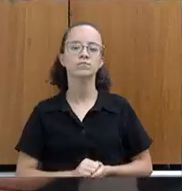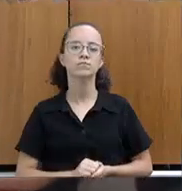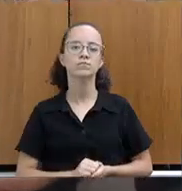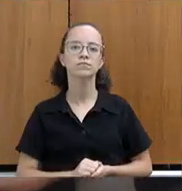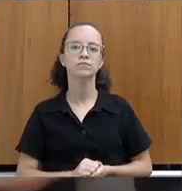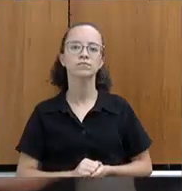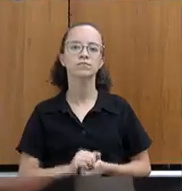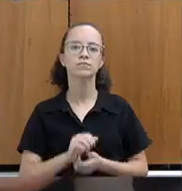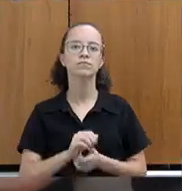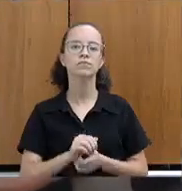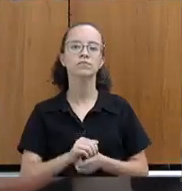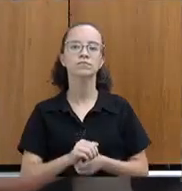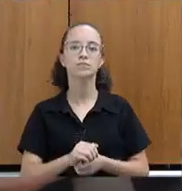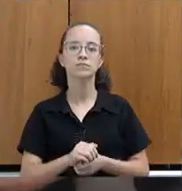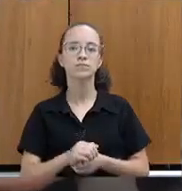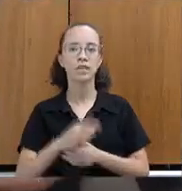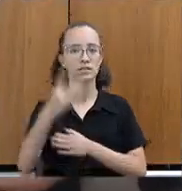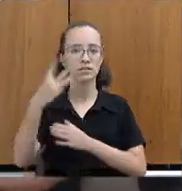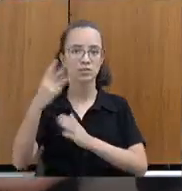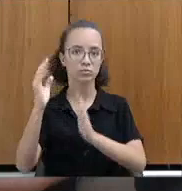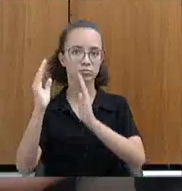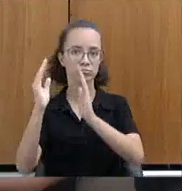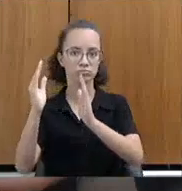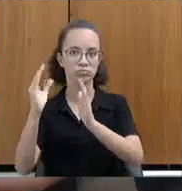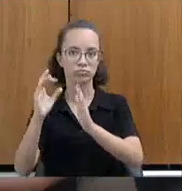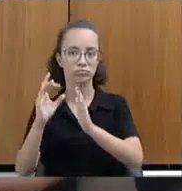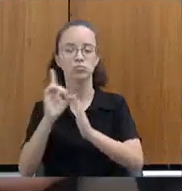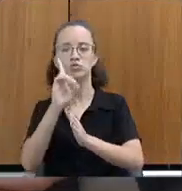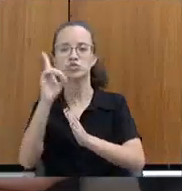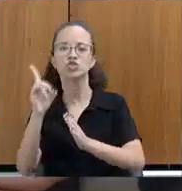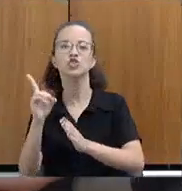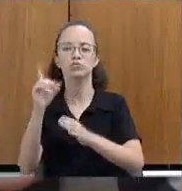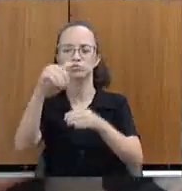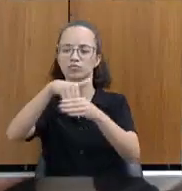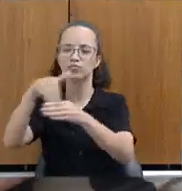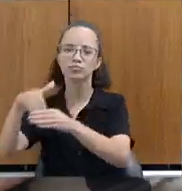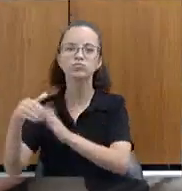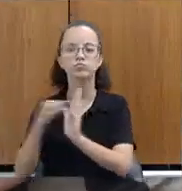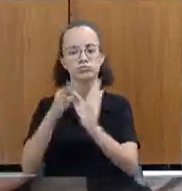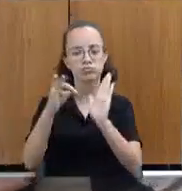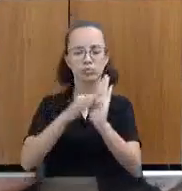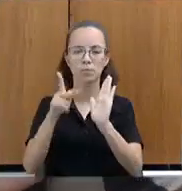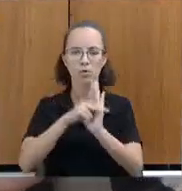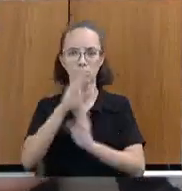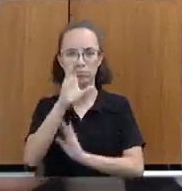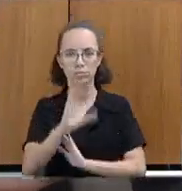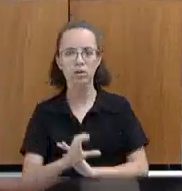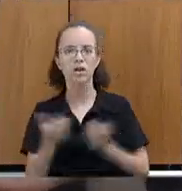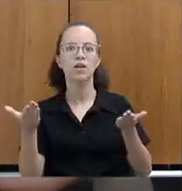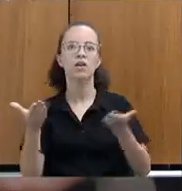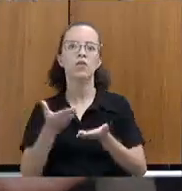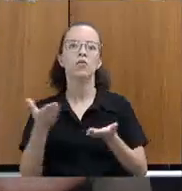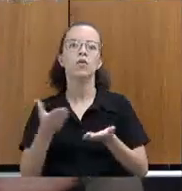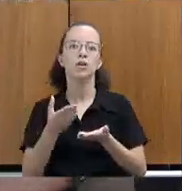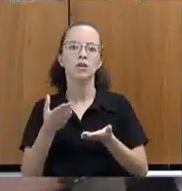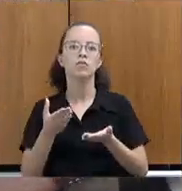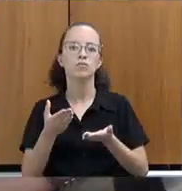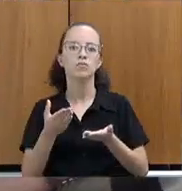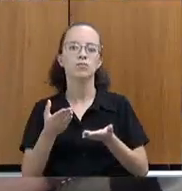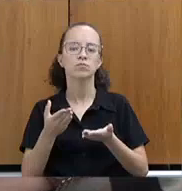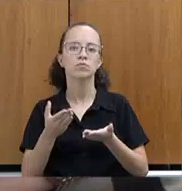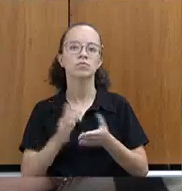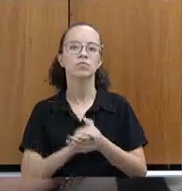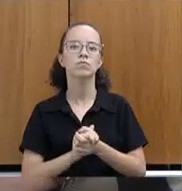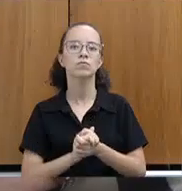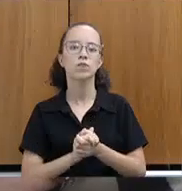Passa-se a terceira fase da ordem do dia, compreende recebimento, discussão e votação de proposição da comissão. Nesse momento, vamos apreciar as